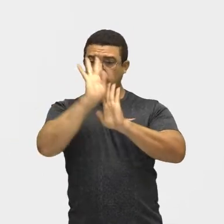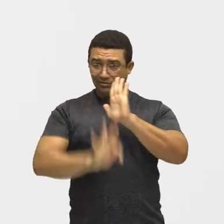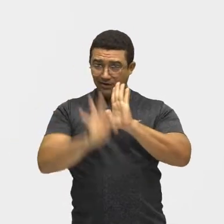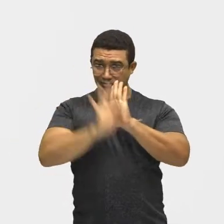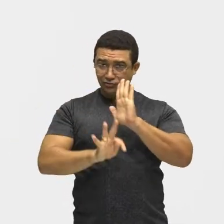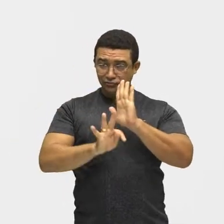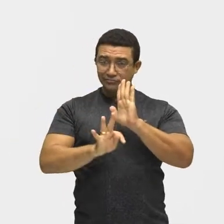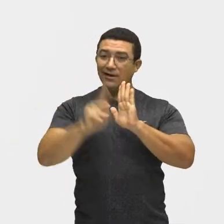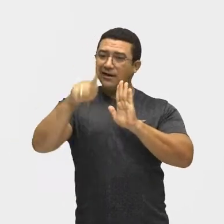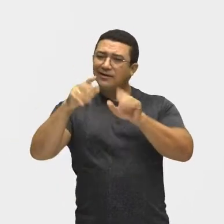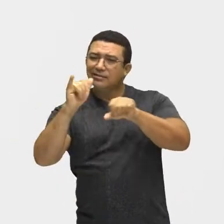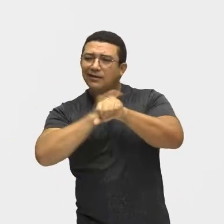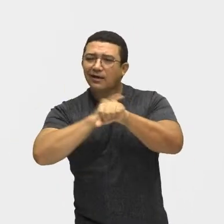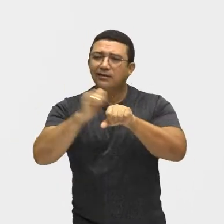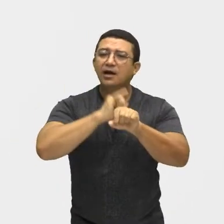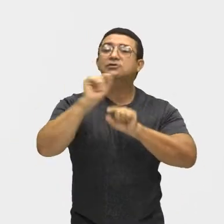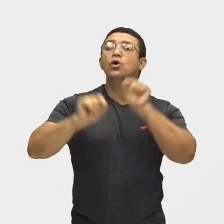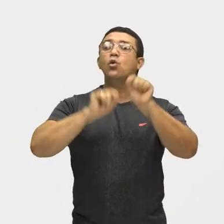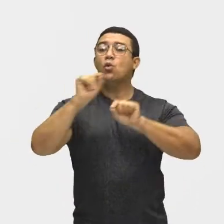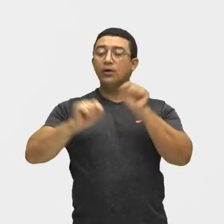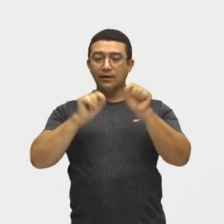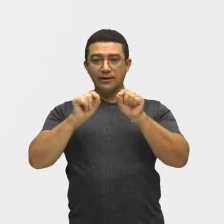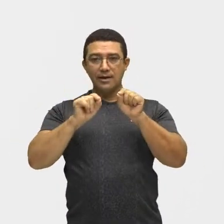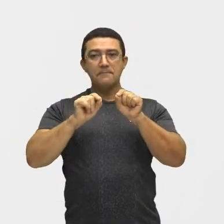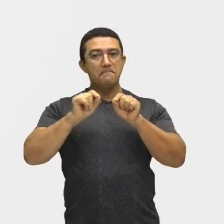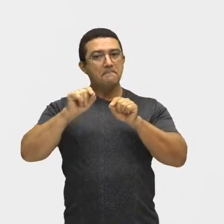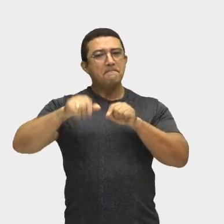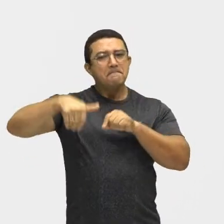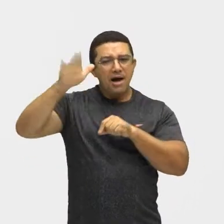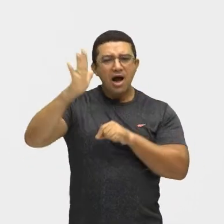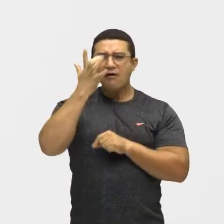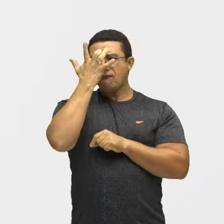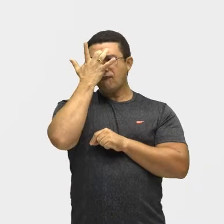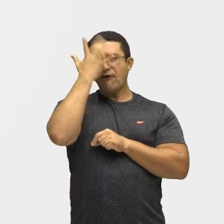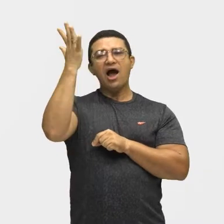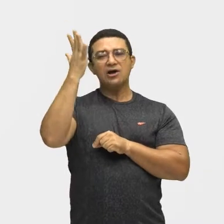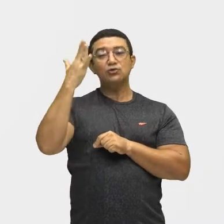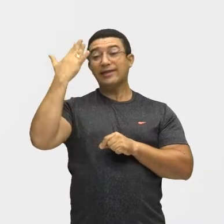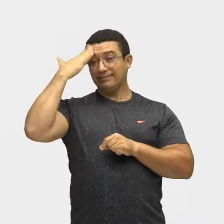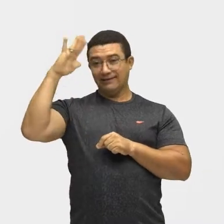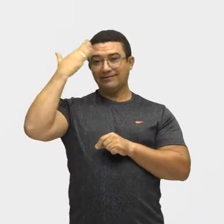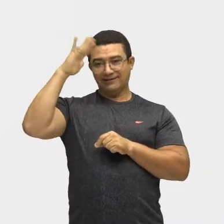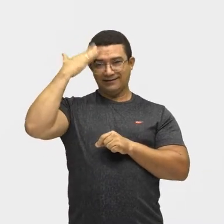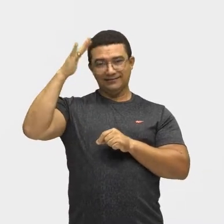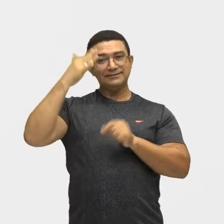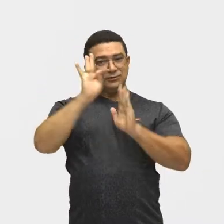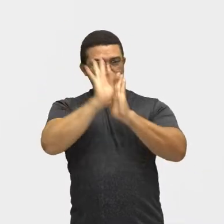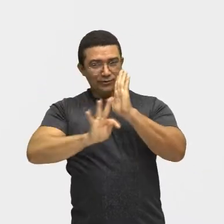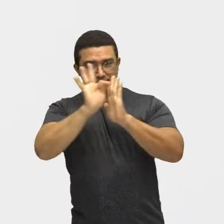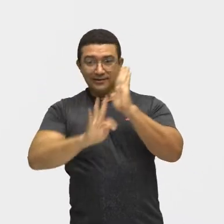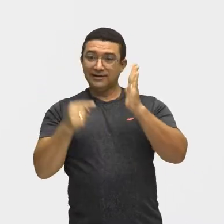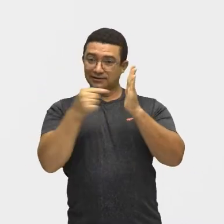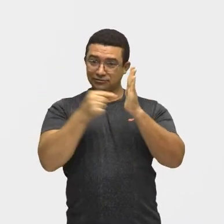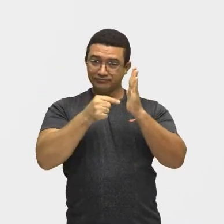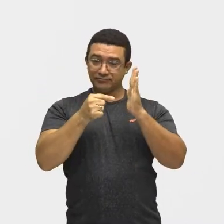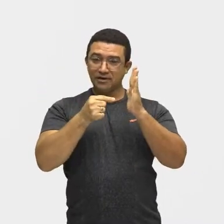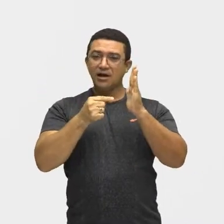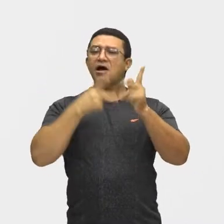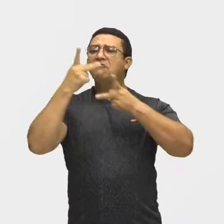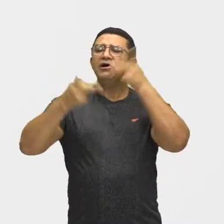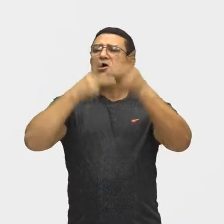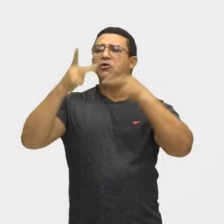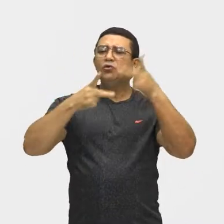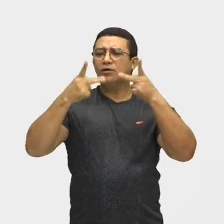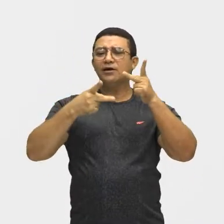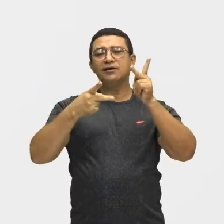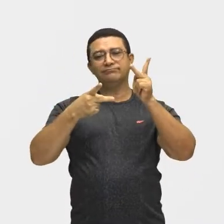são recursos que tornam mais expressivas as mensagens. Então, quando se fala em figuras de linguagem,